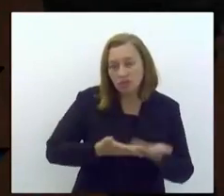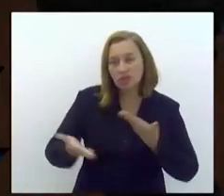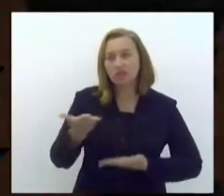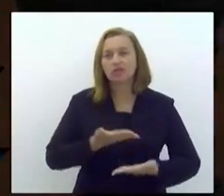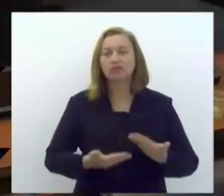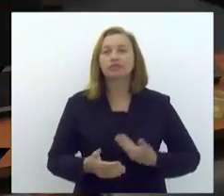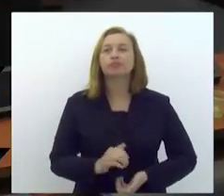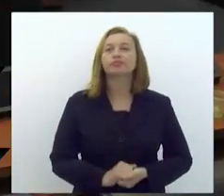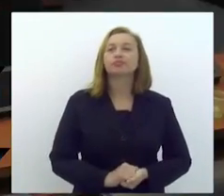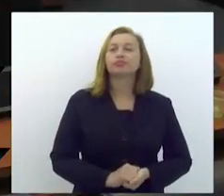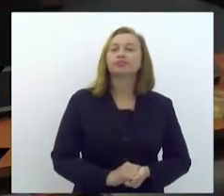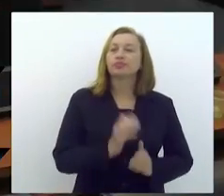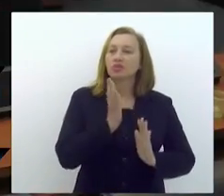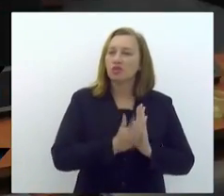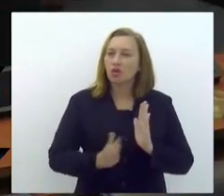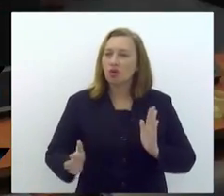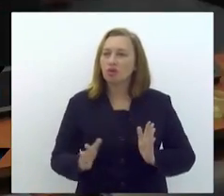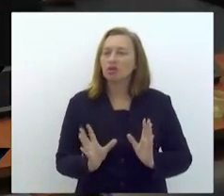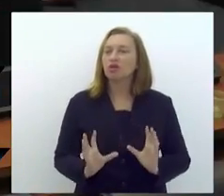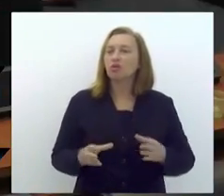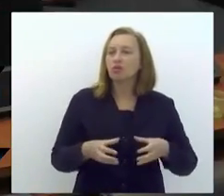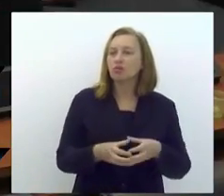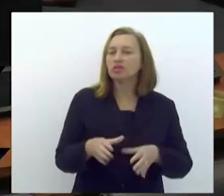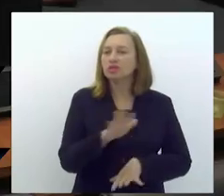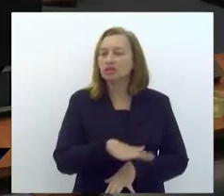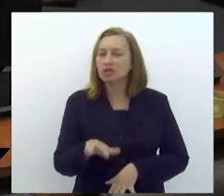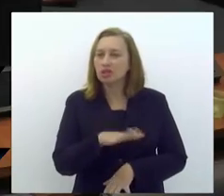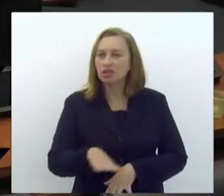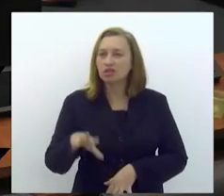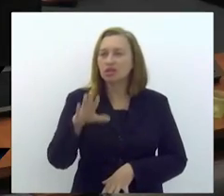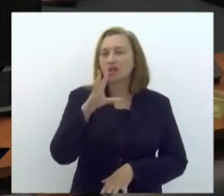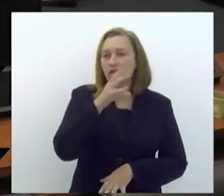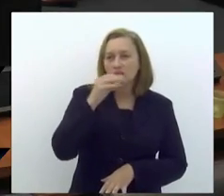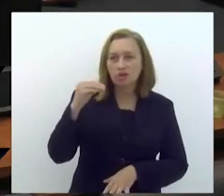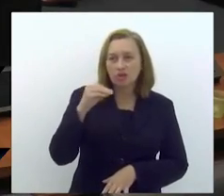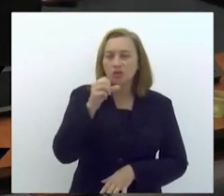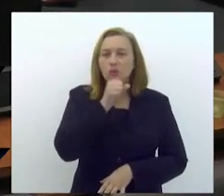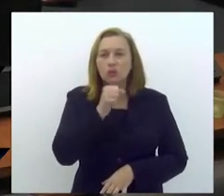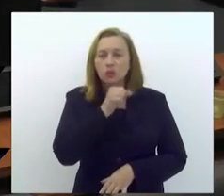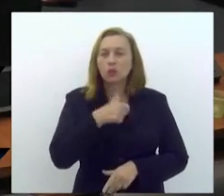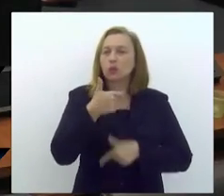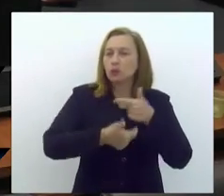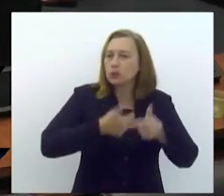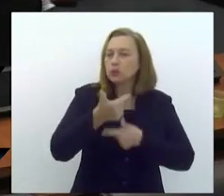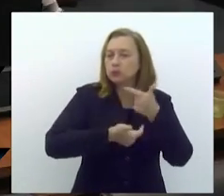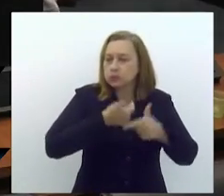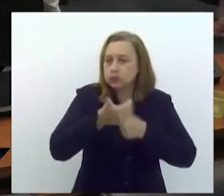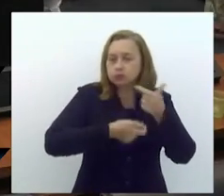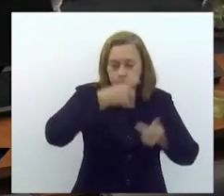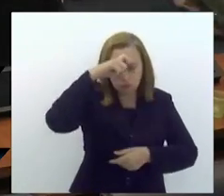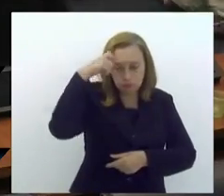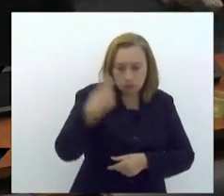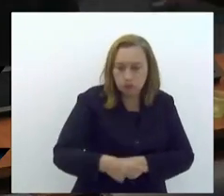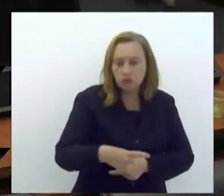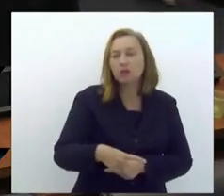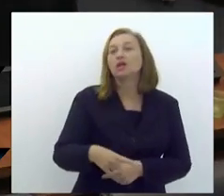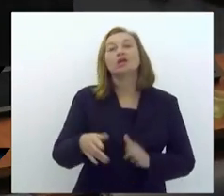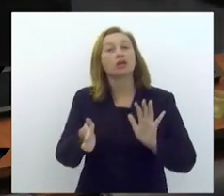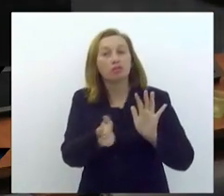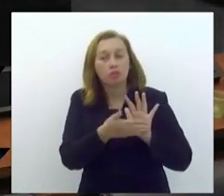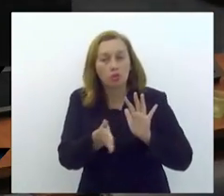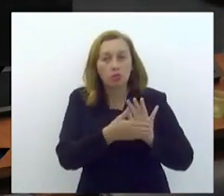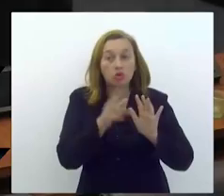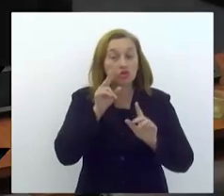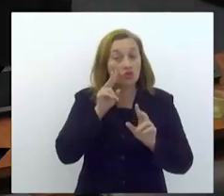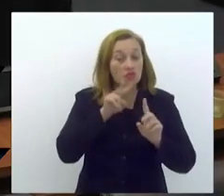questão de comissão da criança adolescente idoso tem Tem trabalhado incansavelmente essa proposta